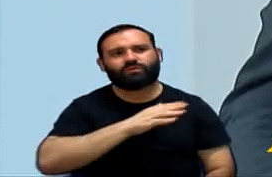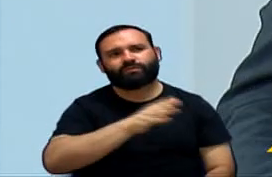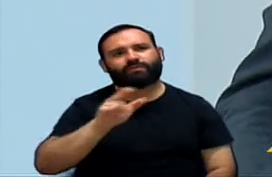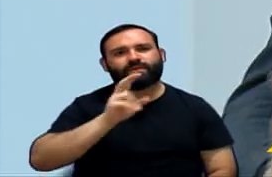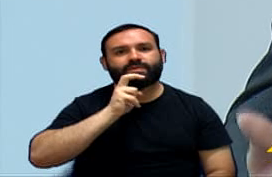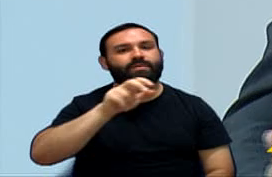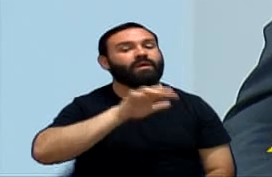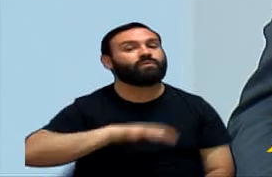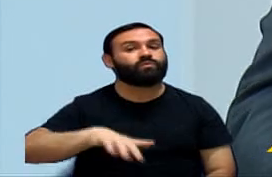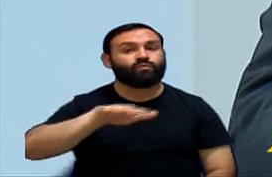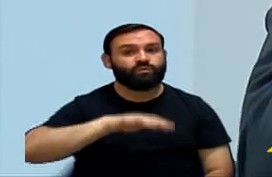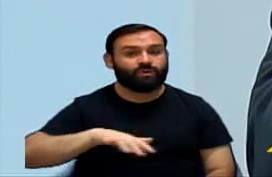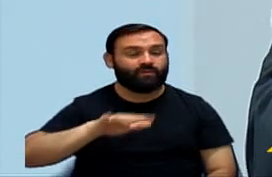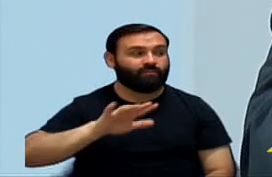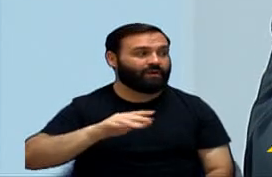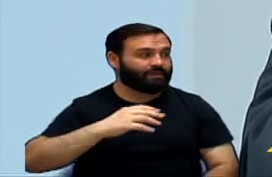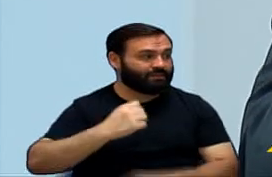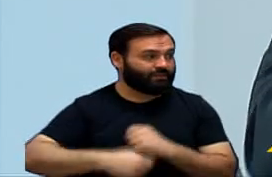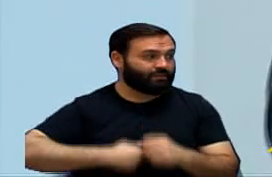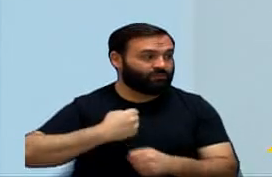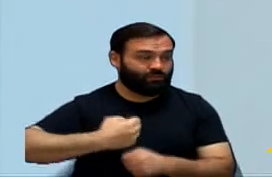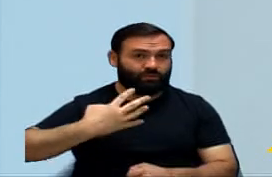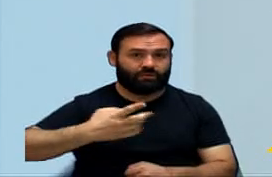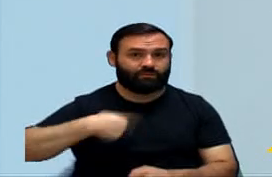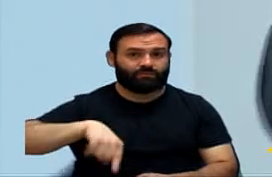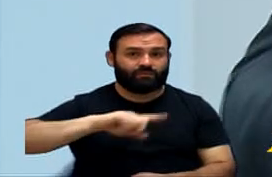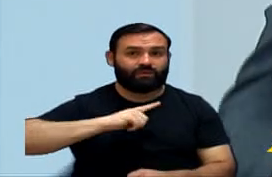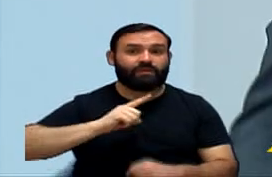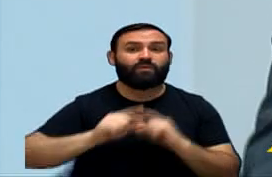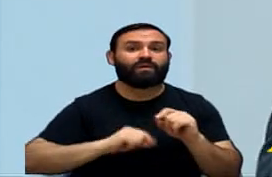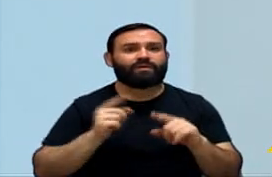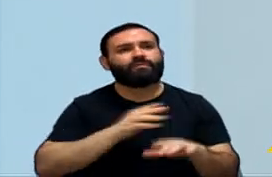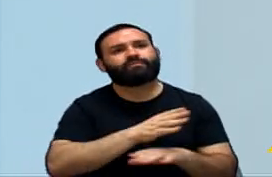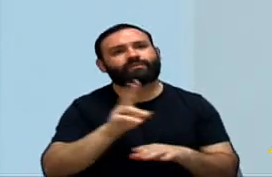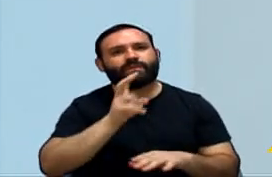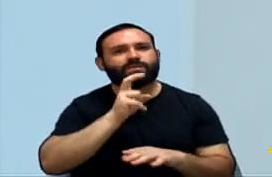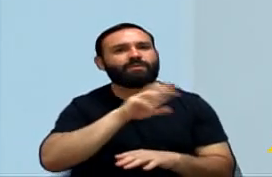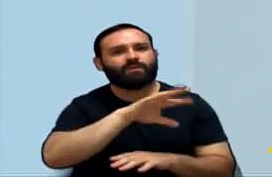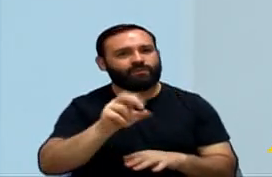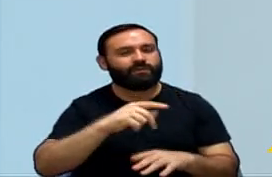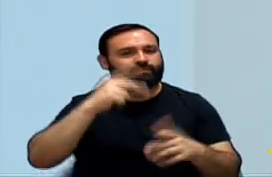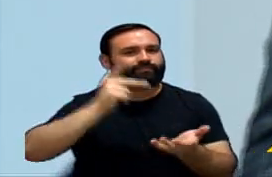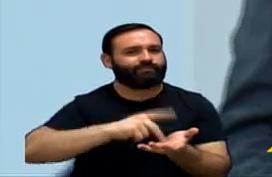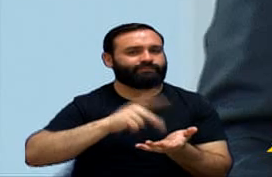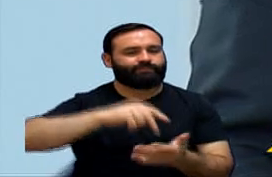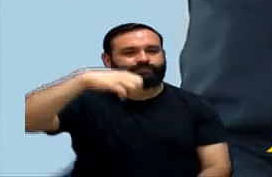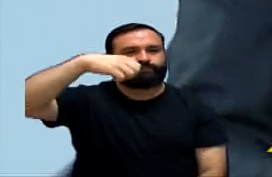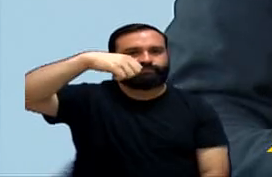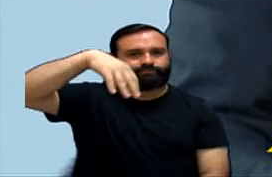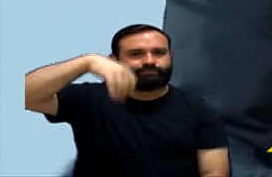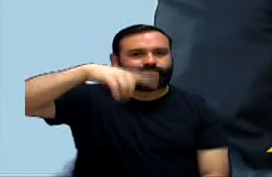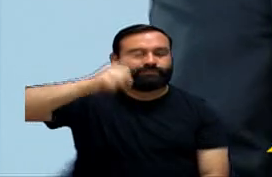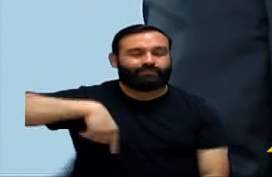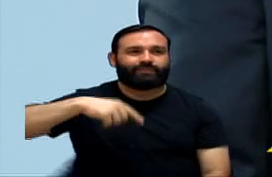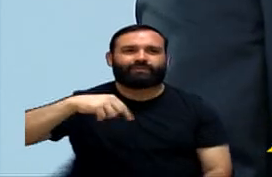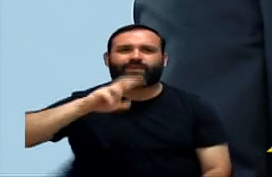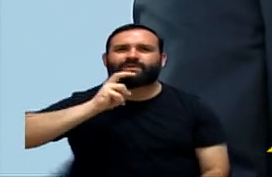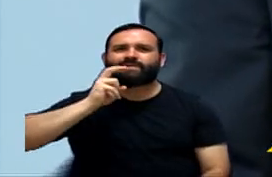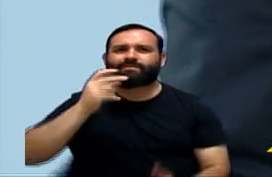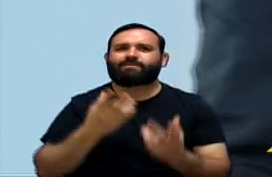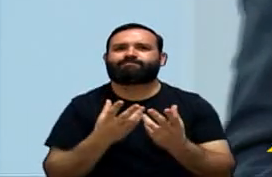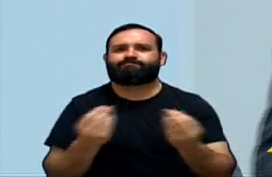cidade mas antes disso durante esses 4 anos a gente vem rodando toda a cidade realmente a questão da iluminação é uma máxima na cidade de